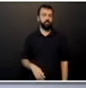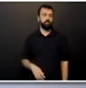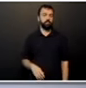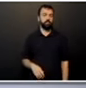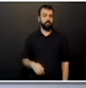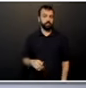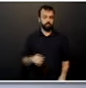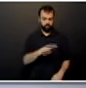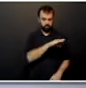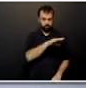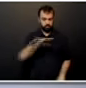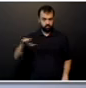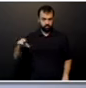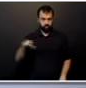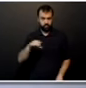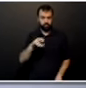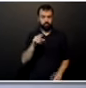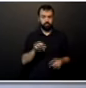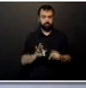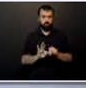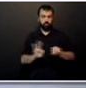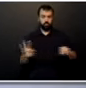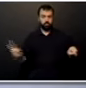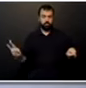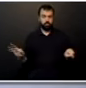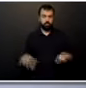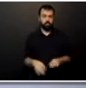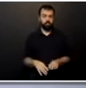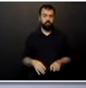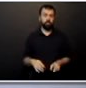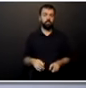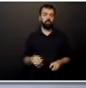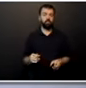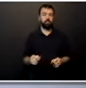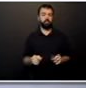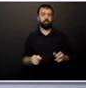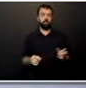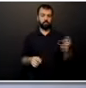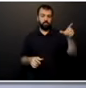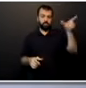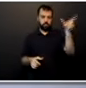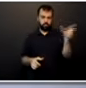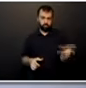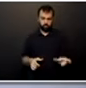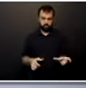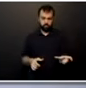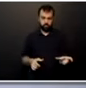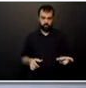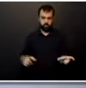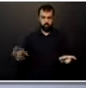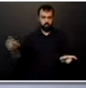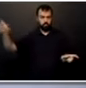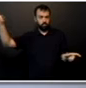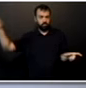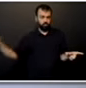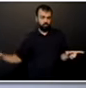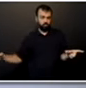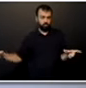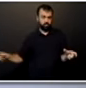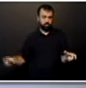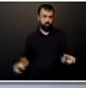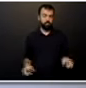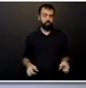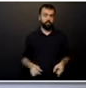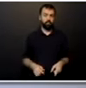vamos para segunda a proporcionalidade entre a quantidade de arroz e sal